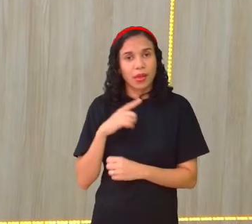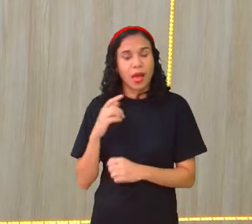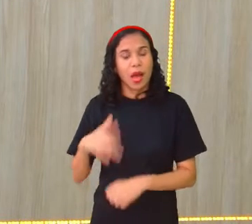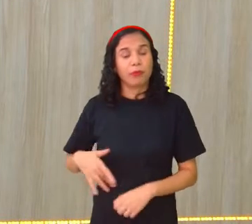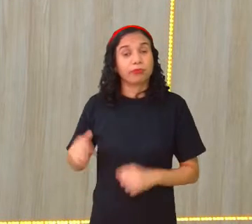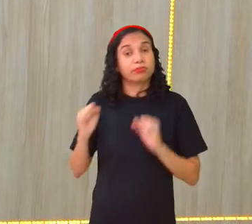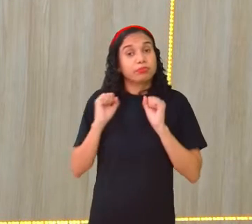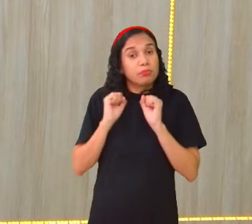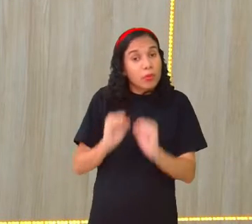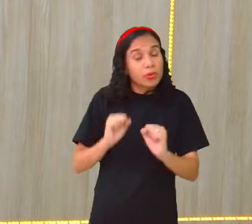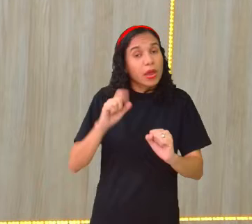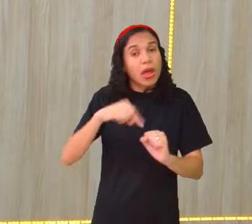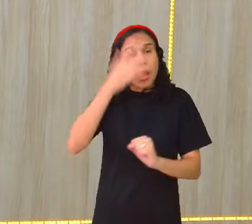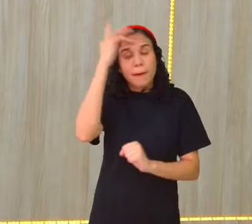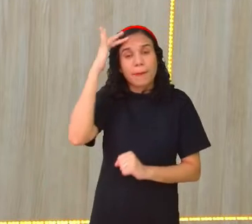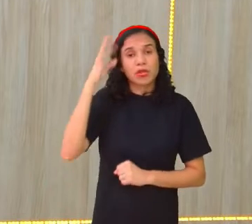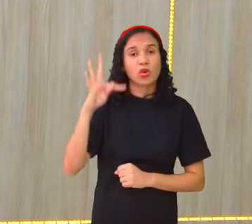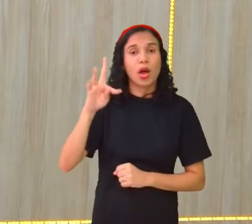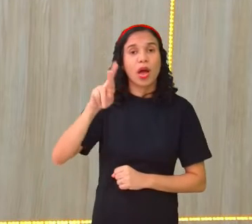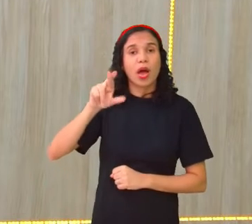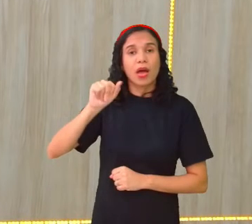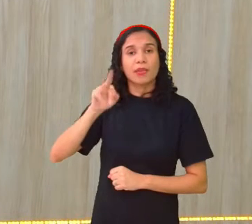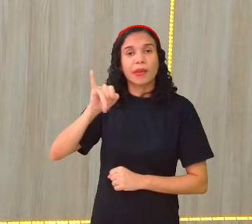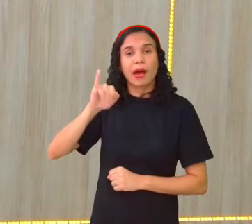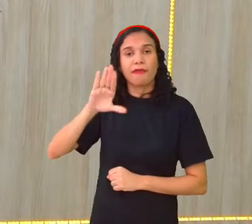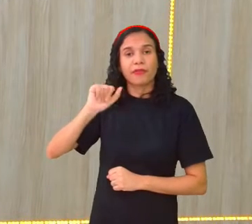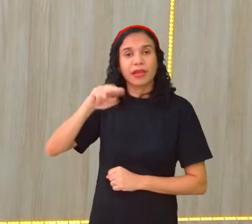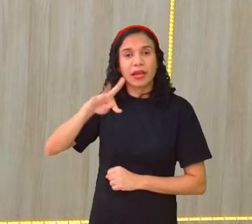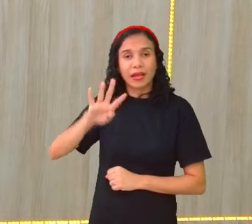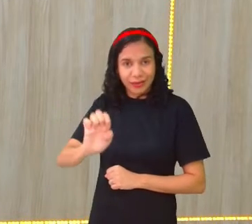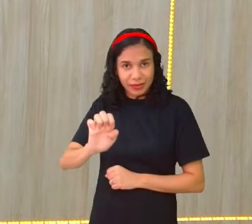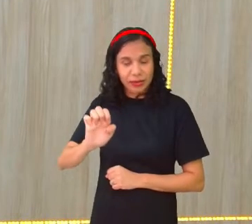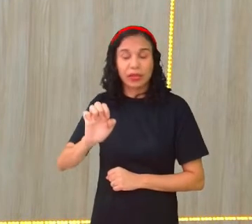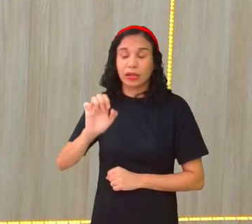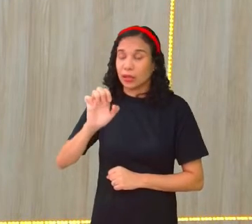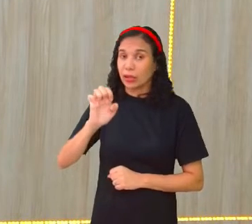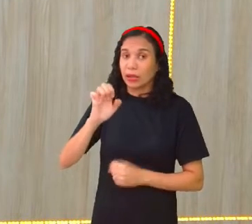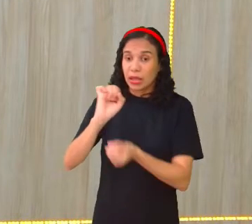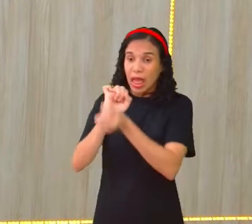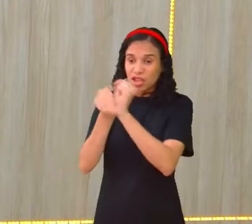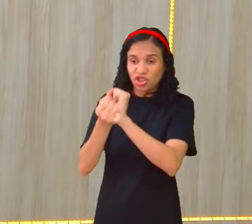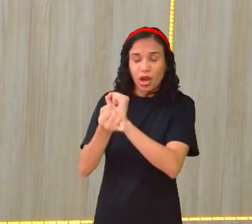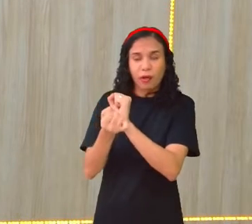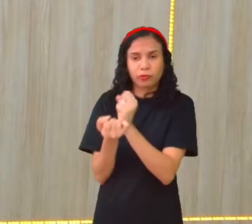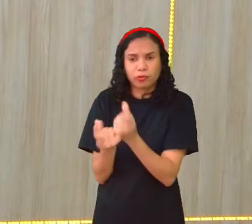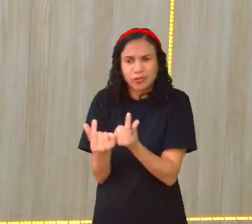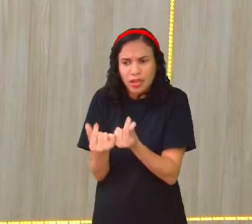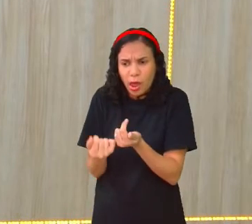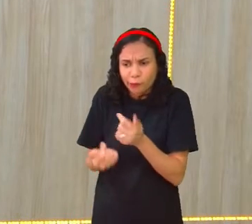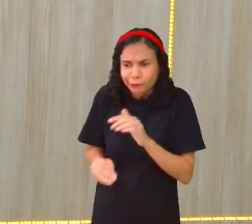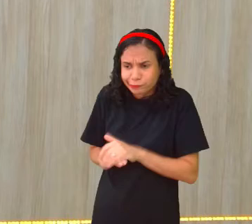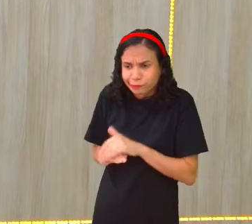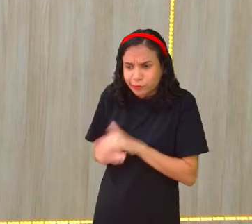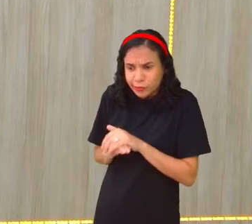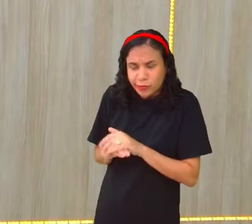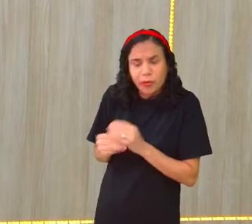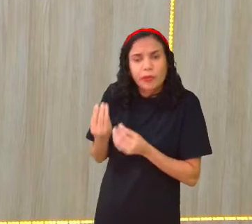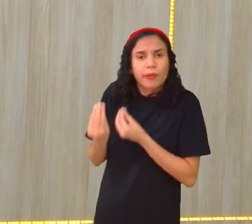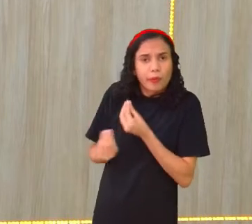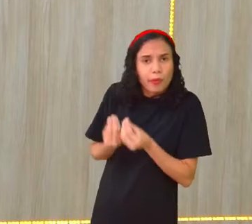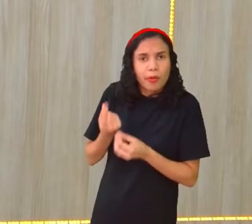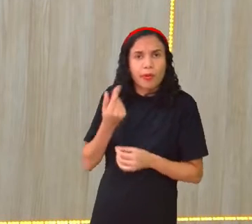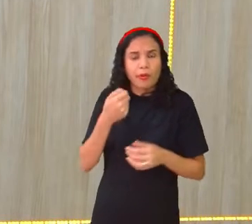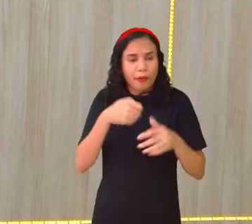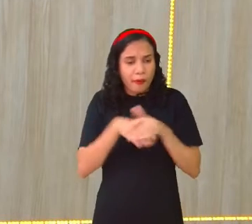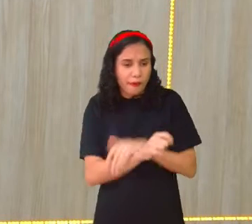os traficantes de escravos. E esse capital que ficou ali retido, né, eles iam fazer o quê? Eles iam investir